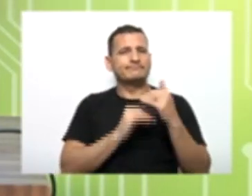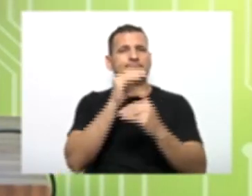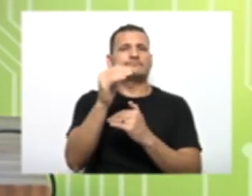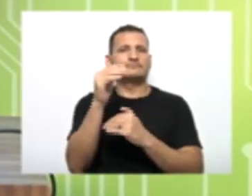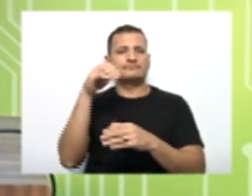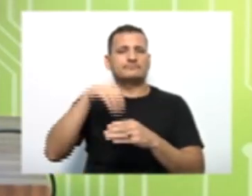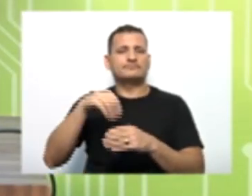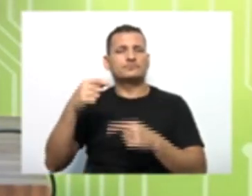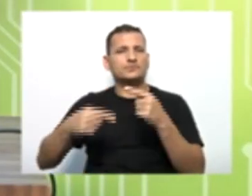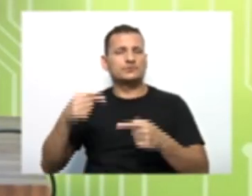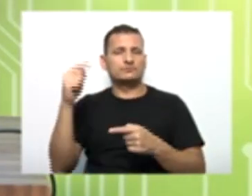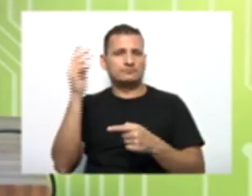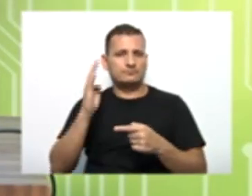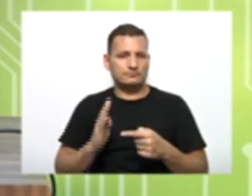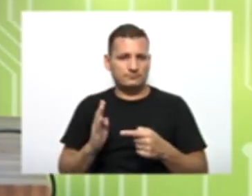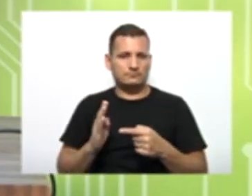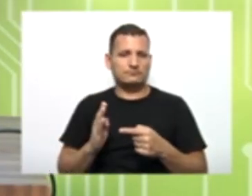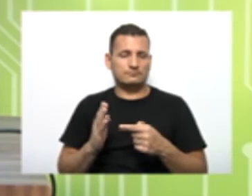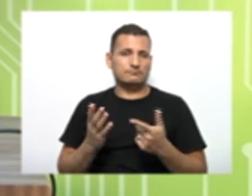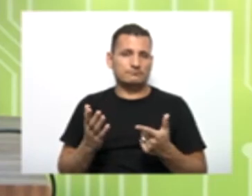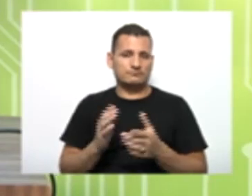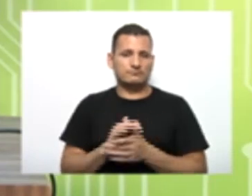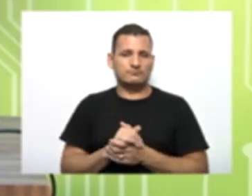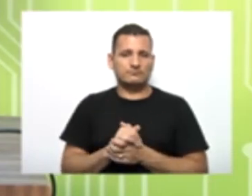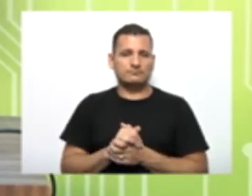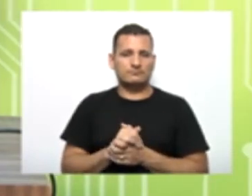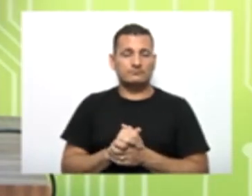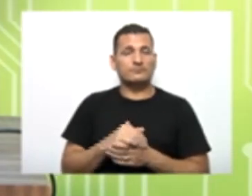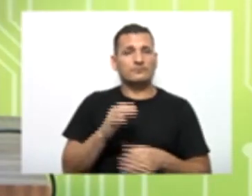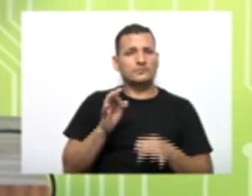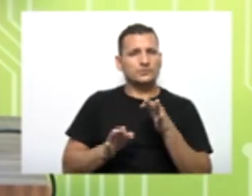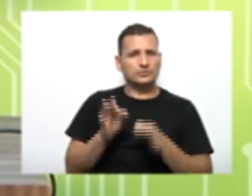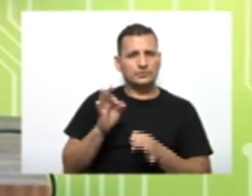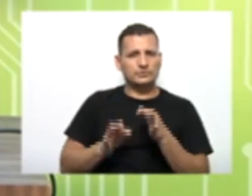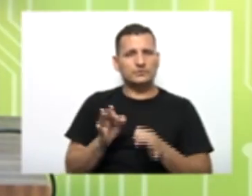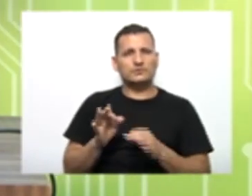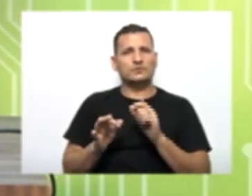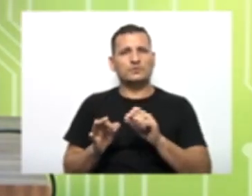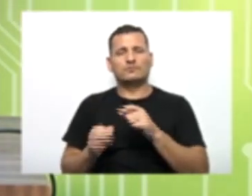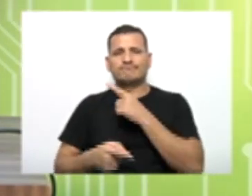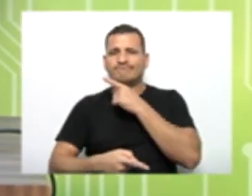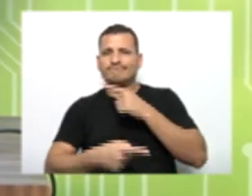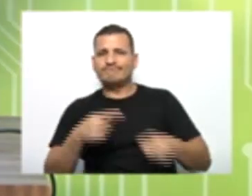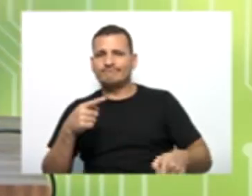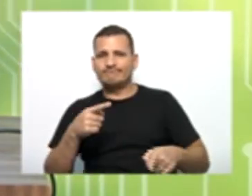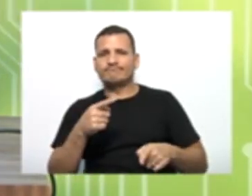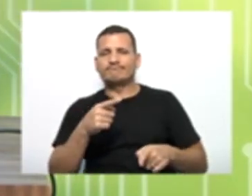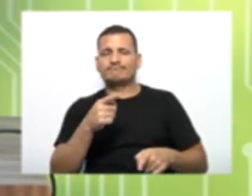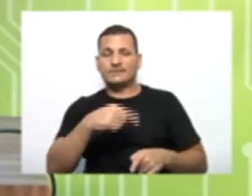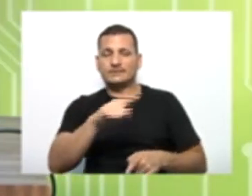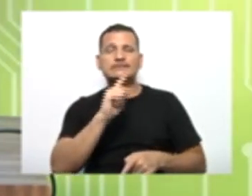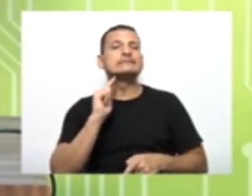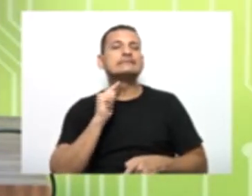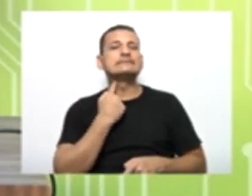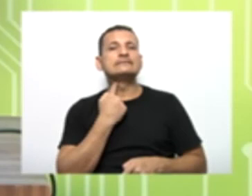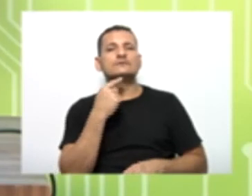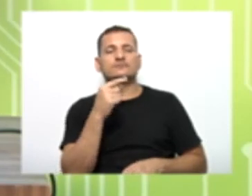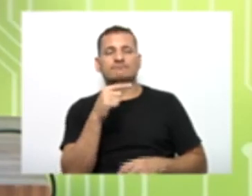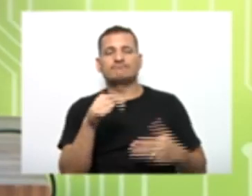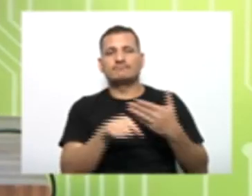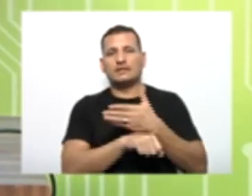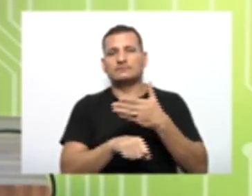vive. Olha só que interessante, né? Nós termos o direito de propor uma lei que possa beneficiar toda a cidade que a gente